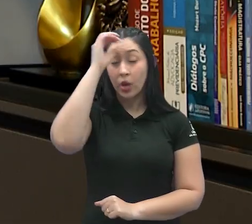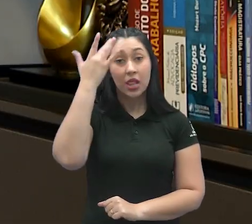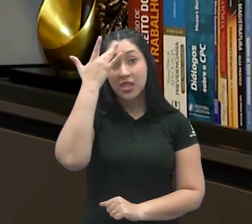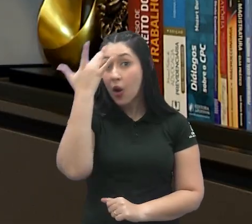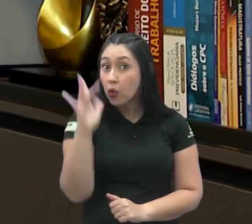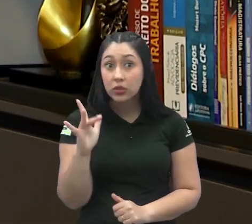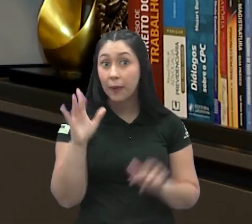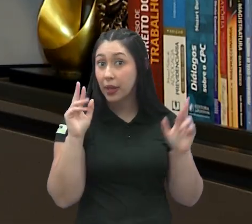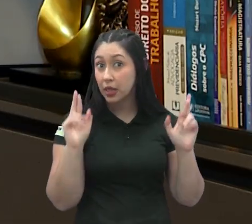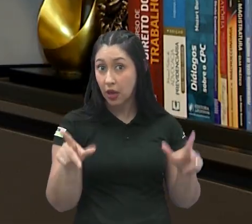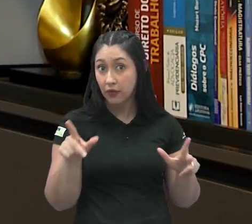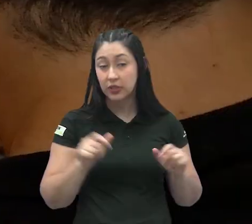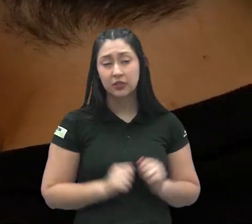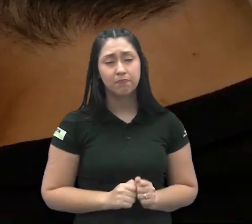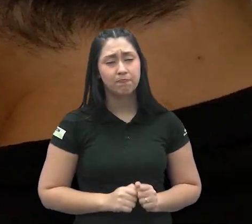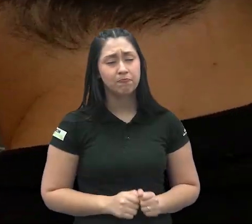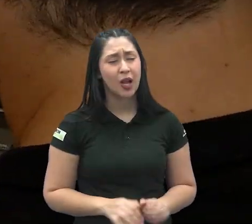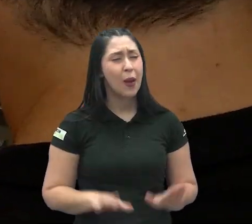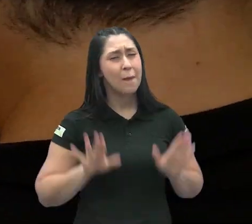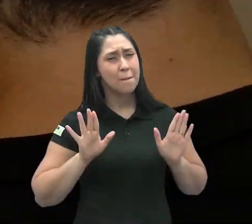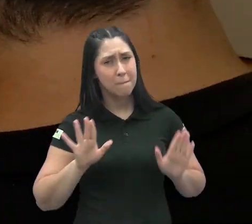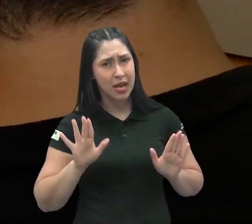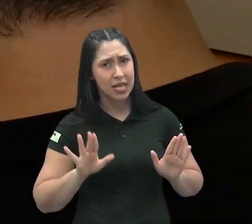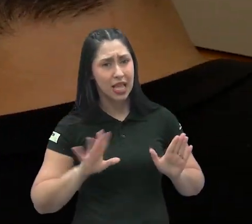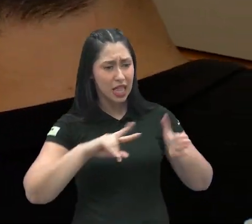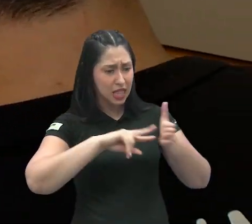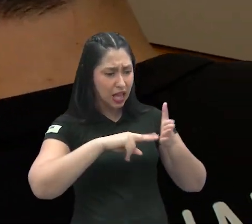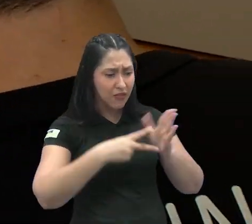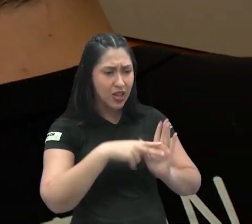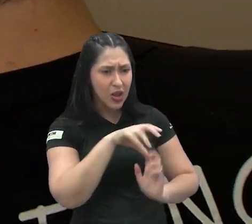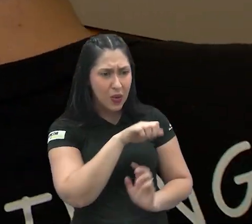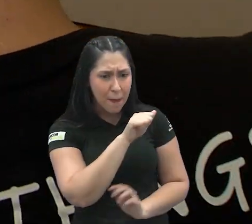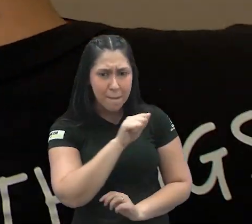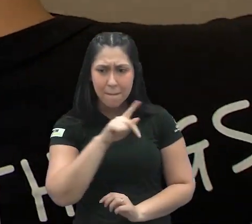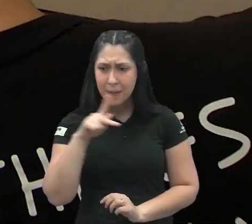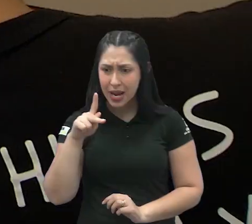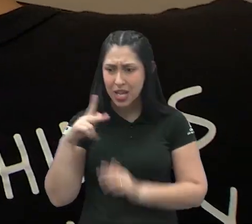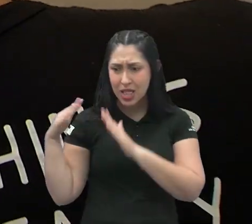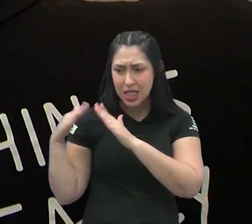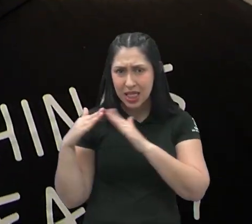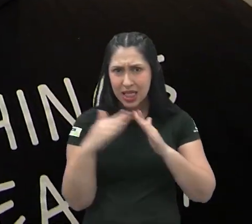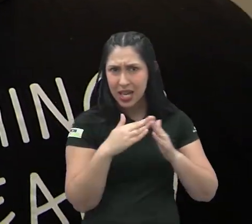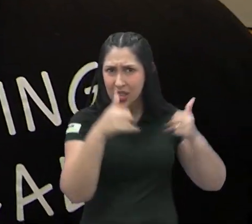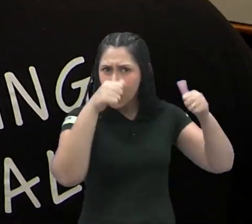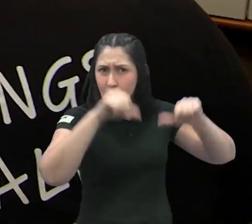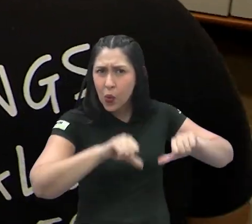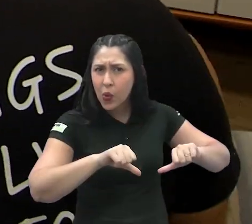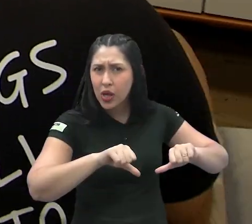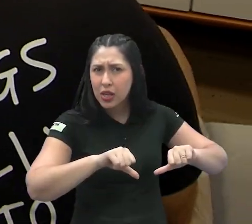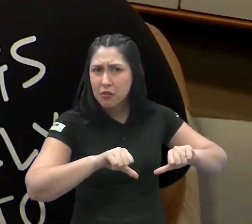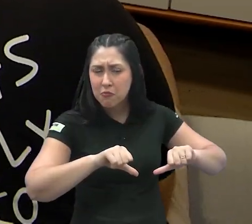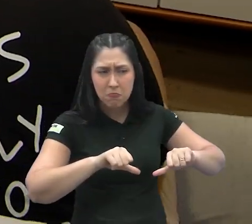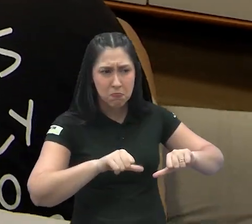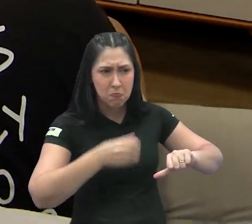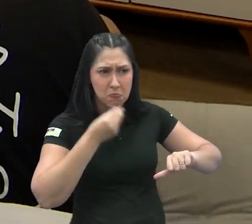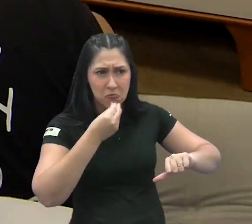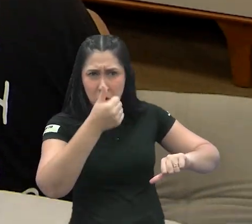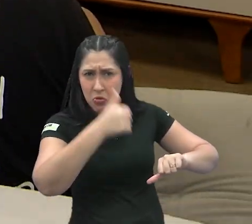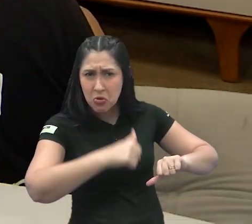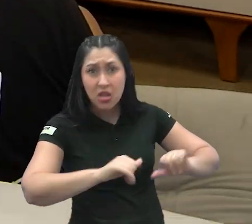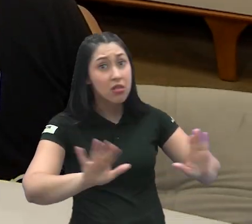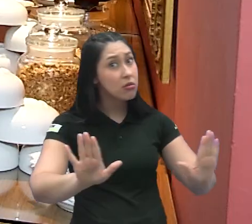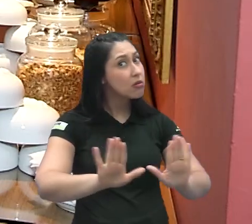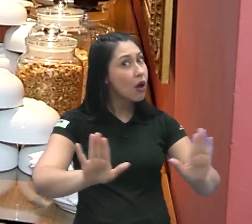dessa diferenciação no regramento. Não significa que os aplicativos de hospedagem são uma má alternativa para quem